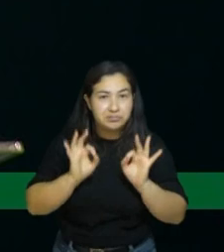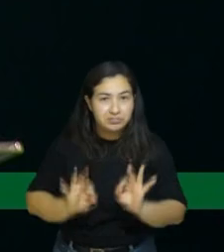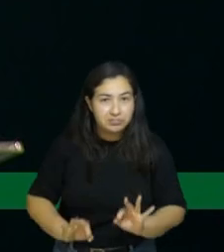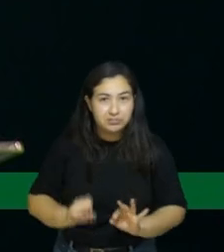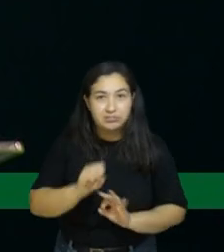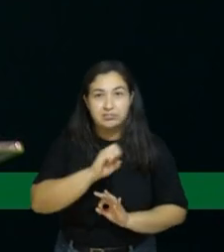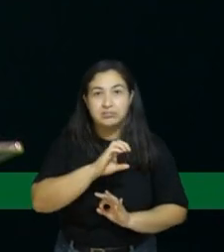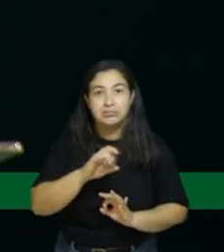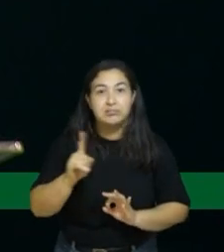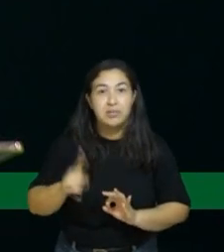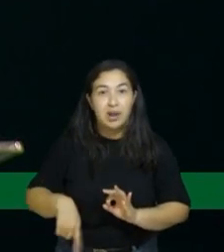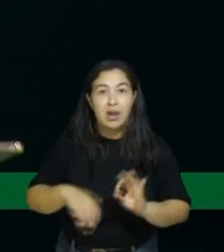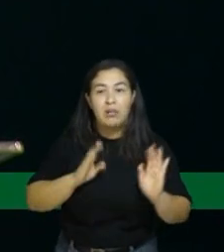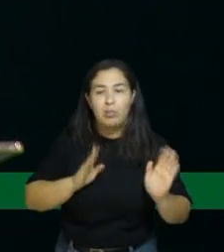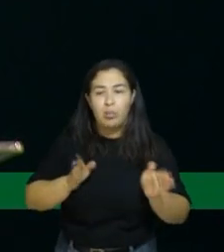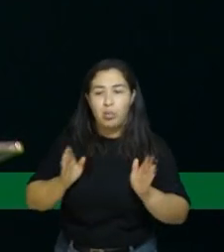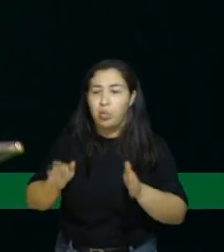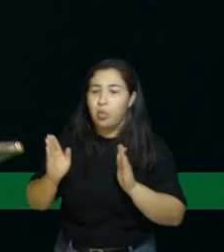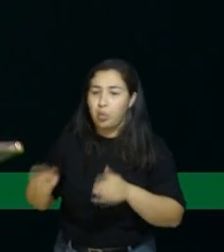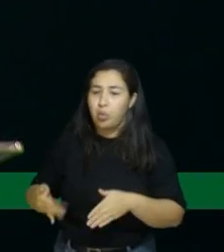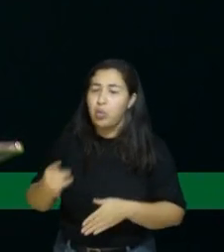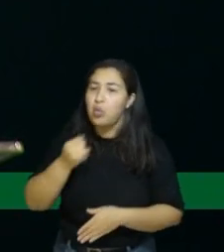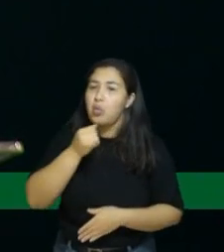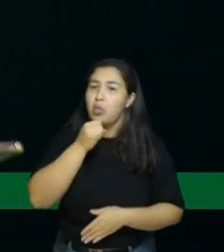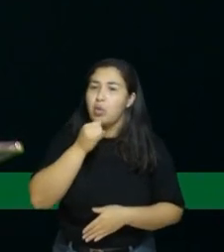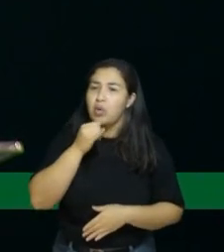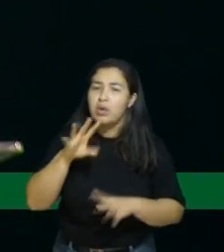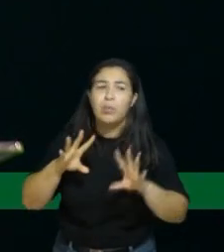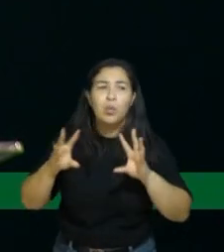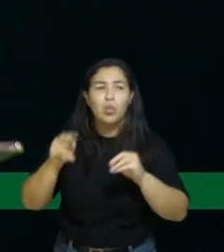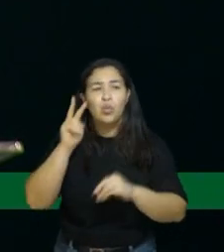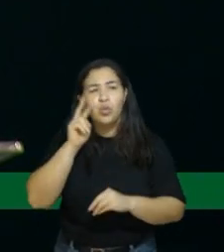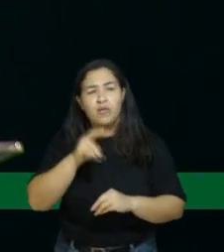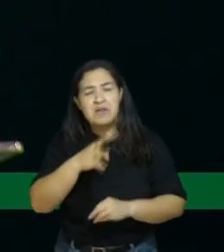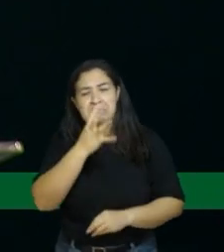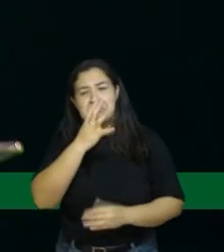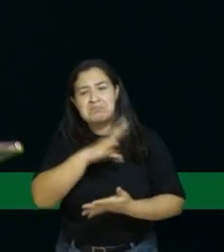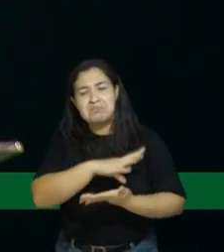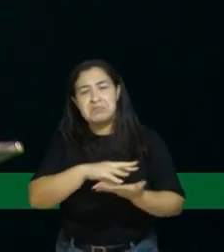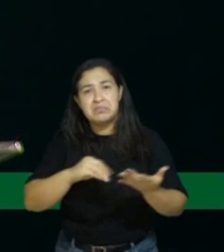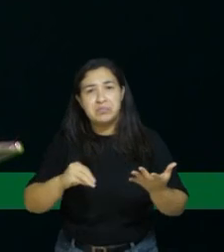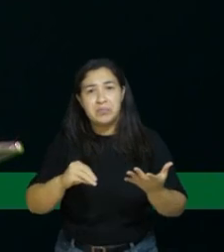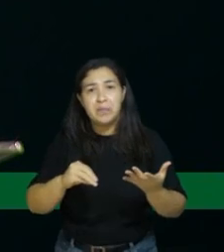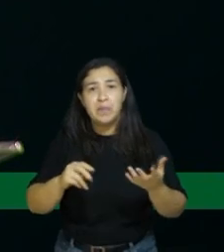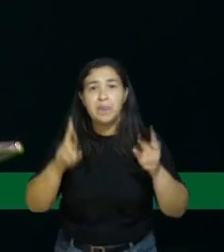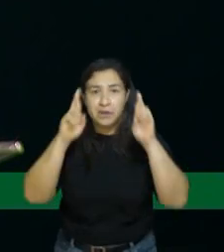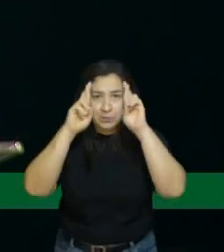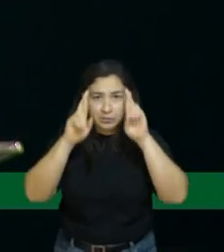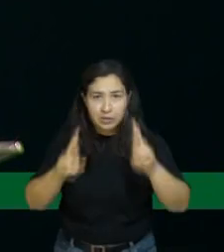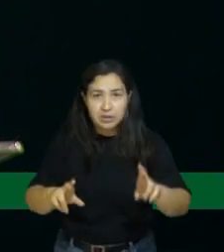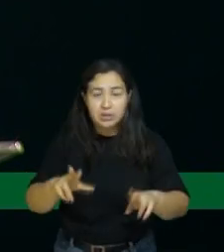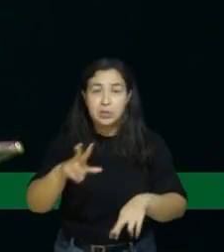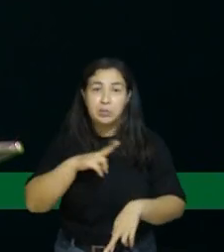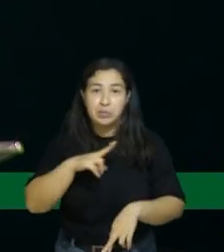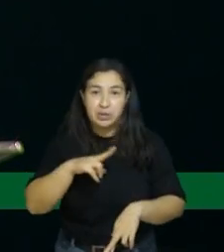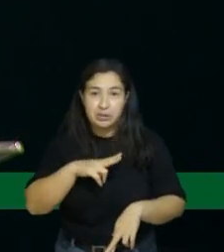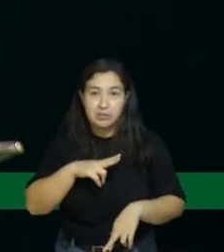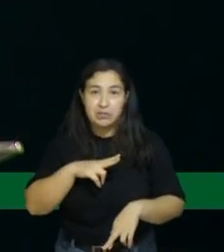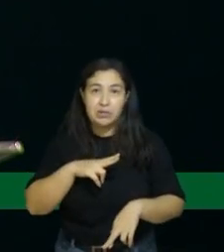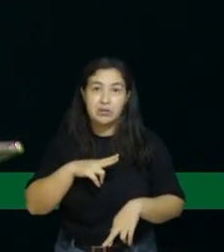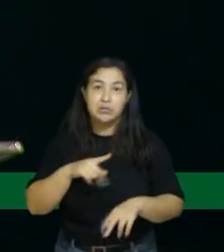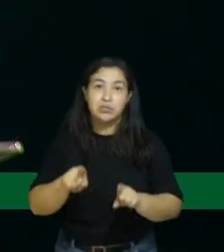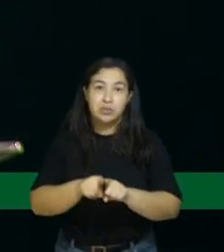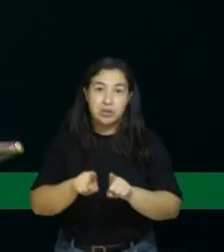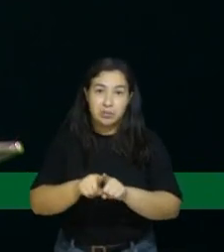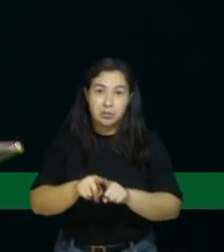estado ordeiro e exemplo e vai ser também exemplo respeitando a propriedade privada a propriedade